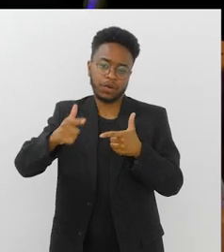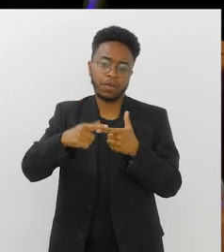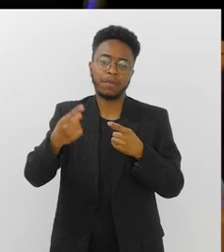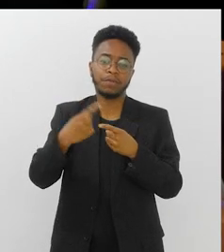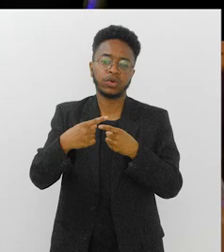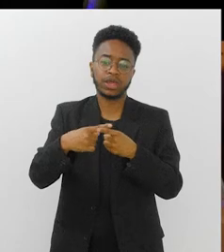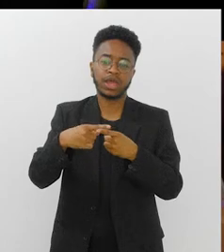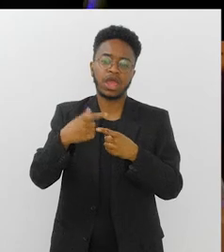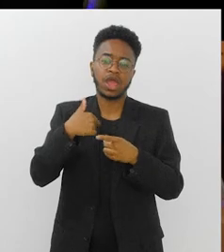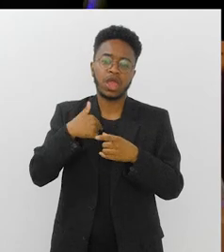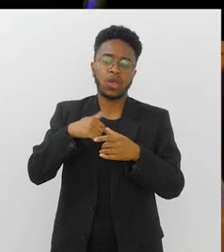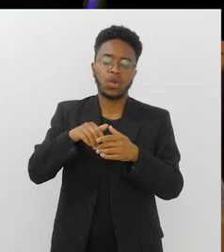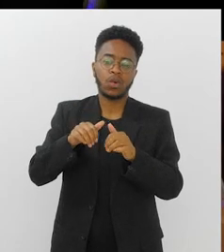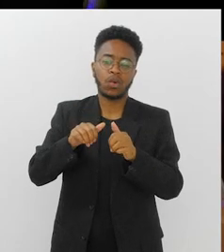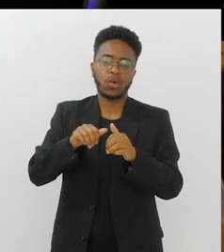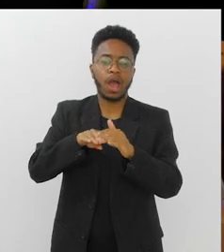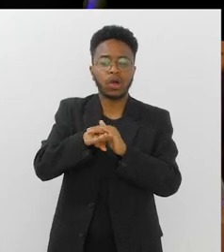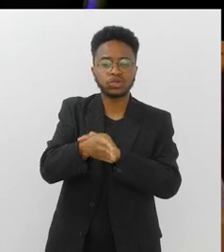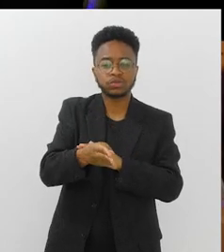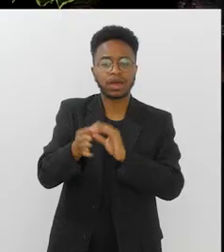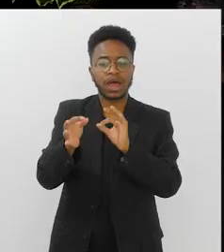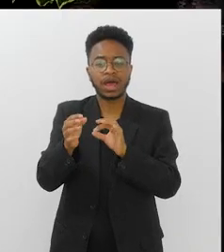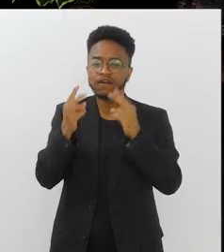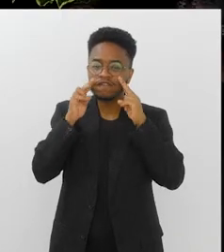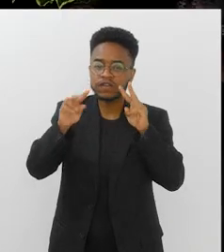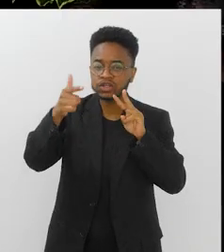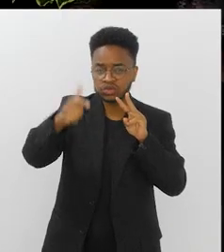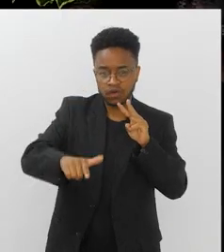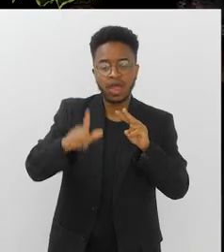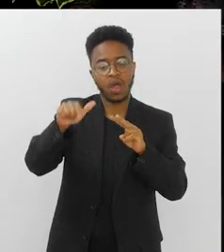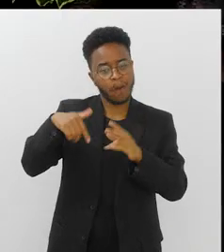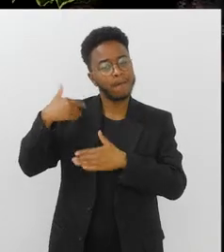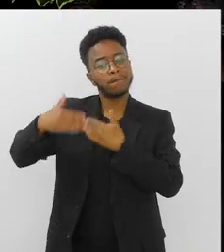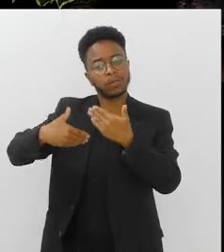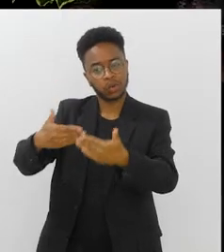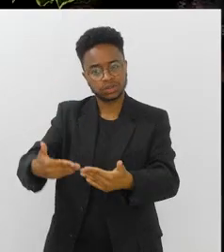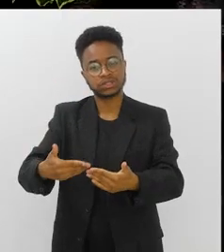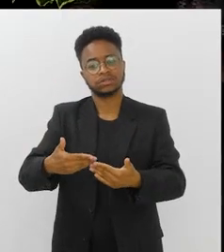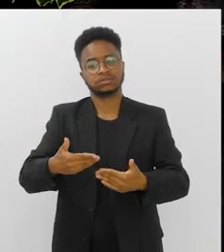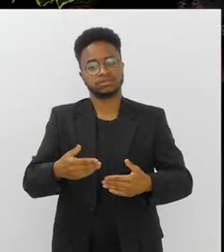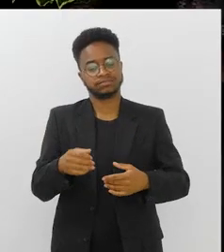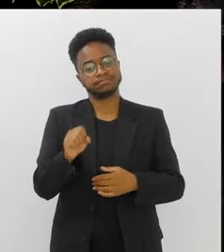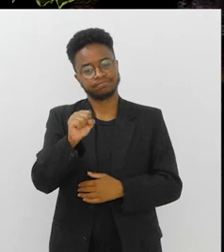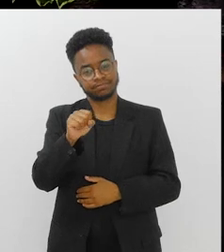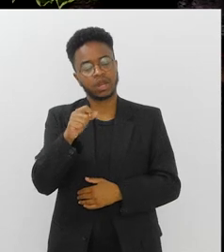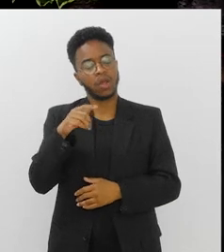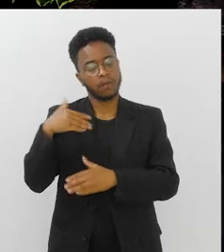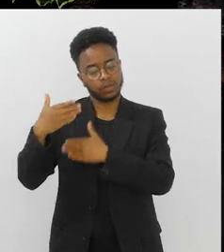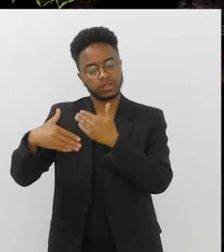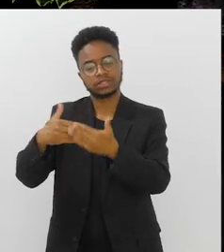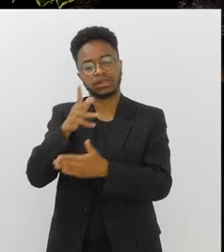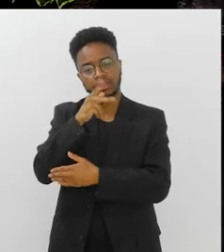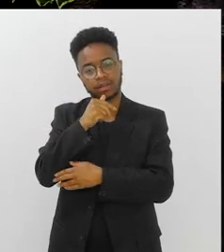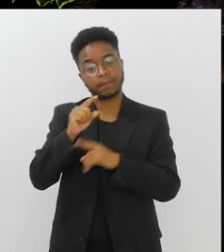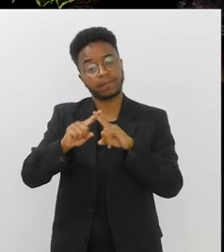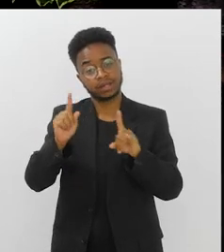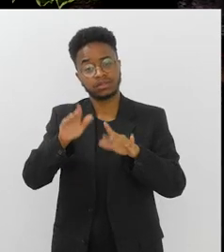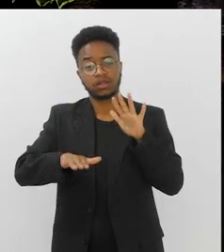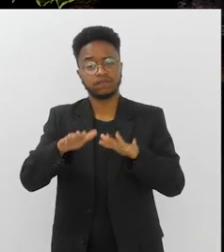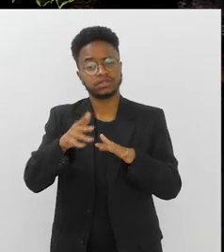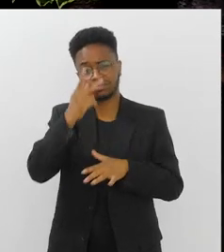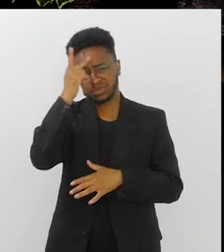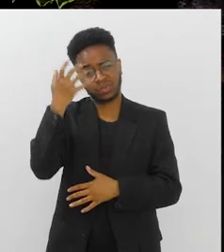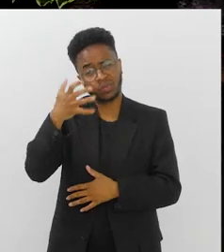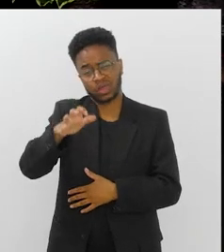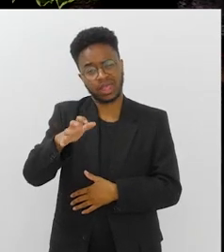Me readaptar enxergar novamente é outro longo processo é outro longo processo é outro longo processo agora tem gente que